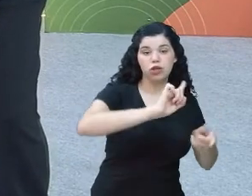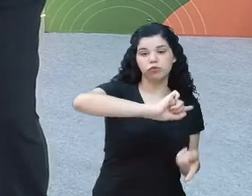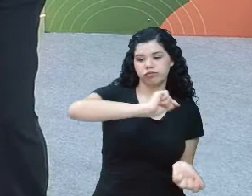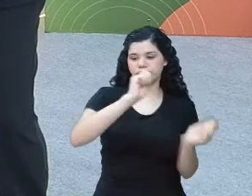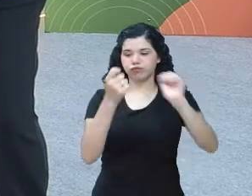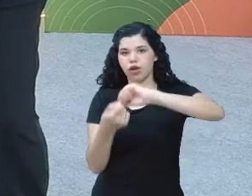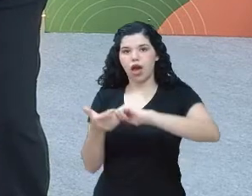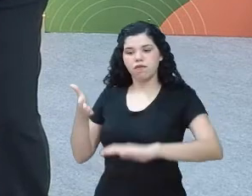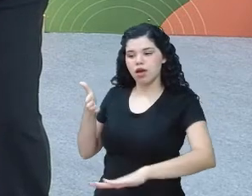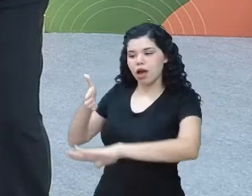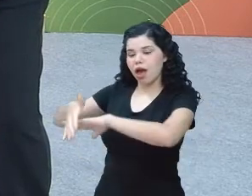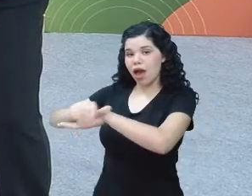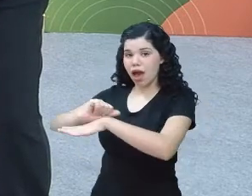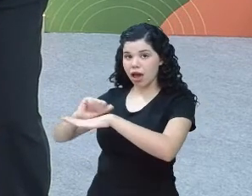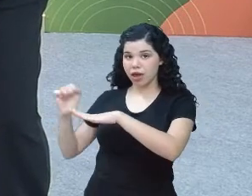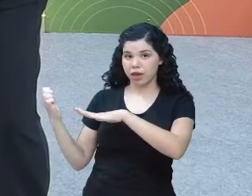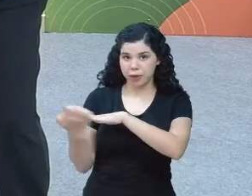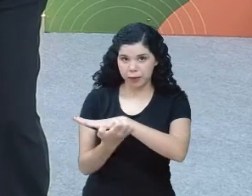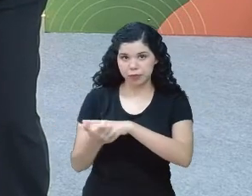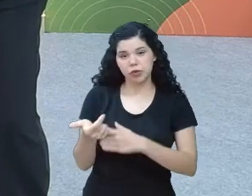outra escola.